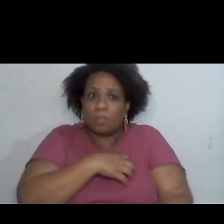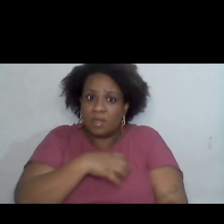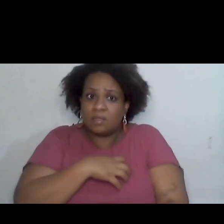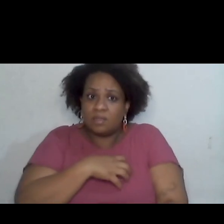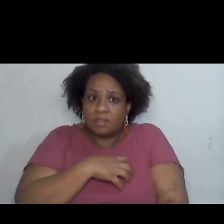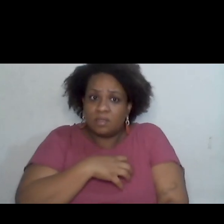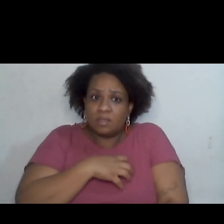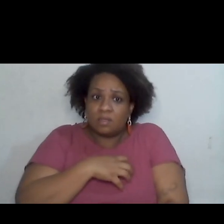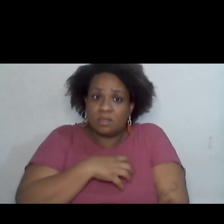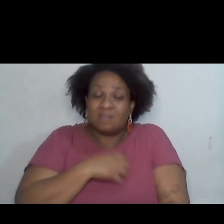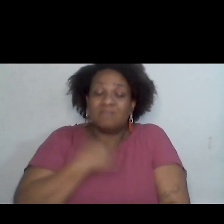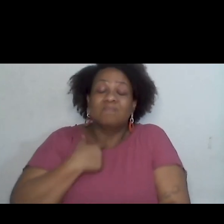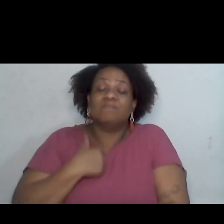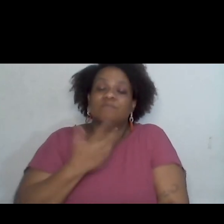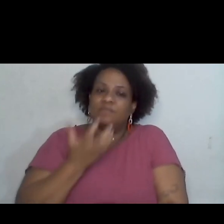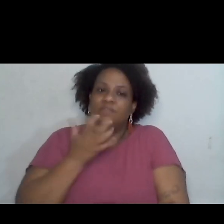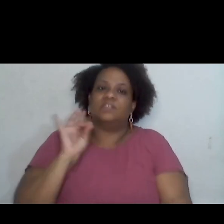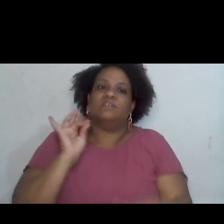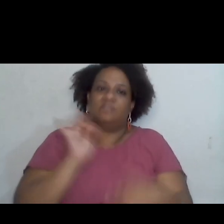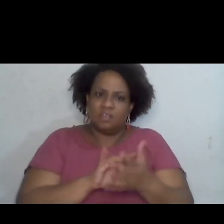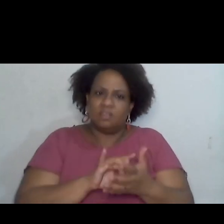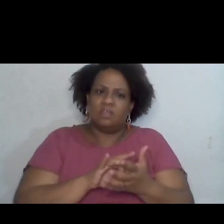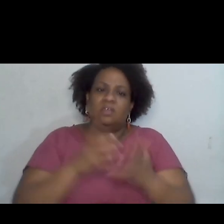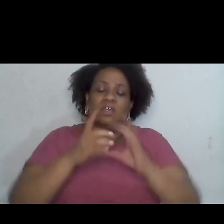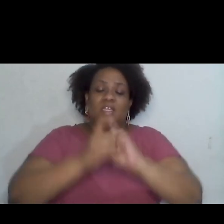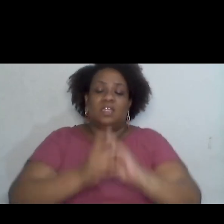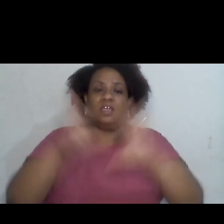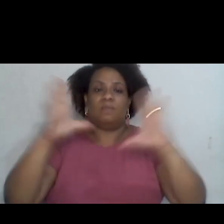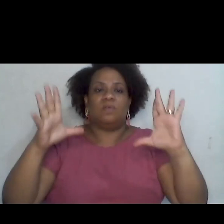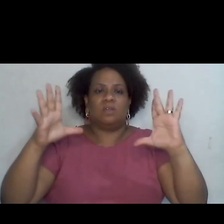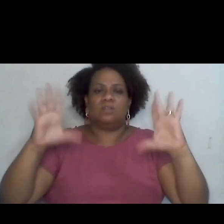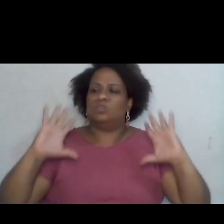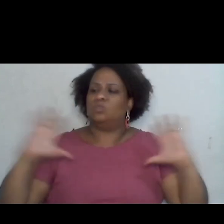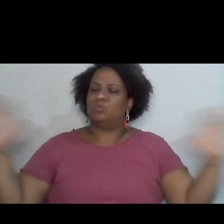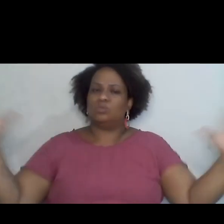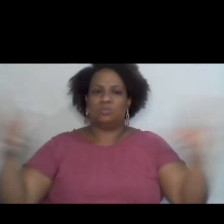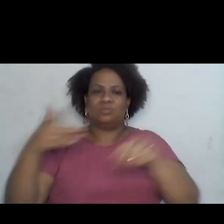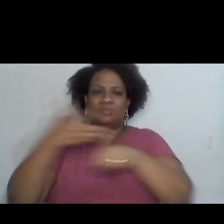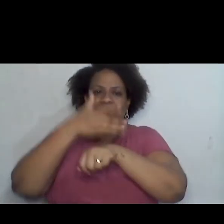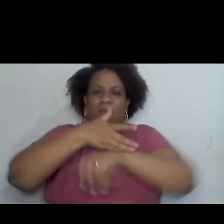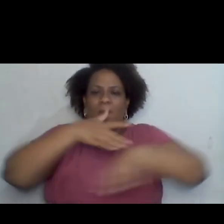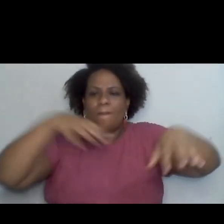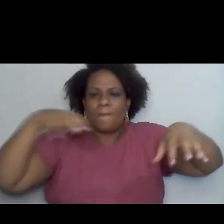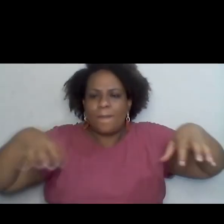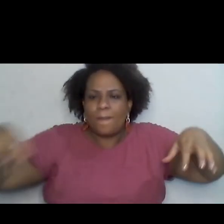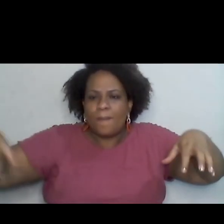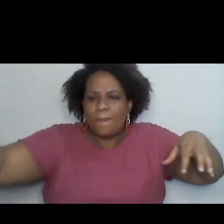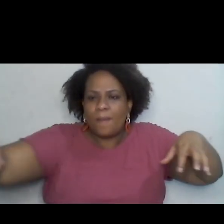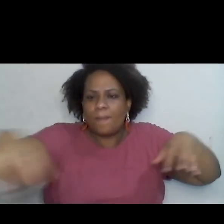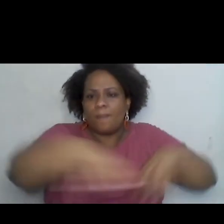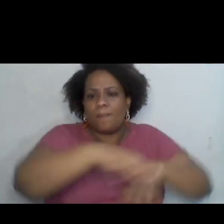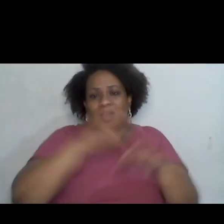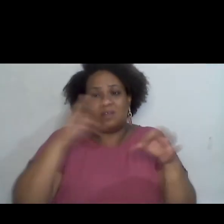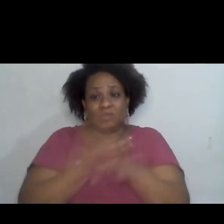nossa real disposição é isso, é democratizar o acesso, é promover a territorialização, e para encerrar